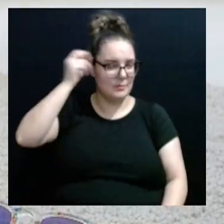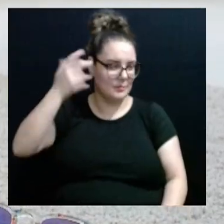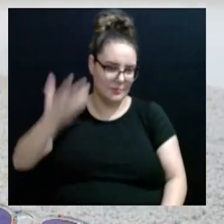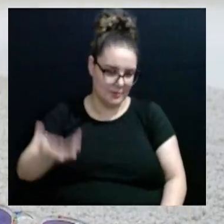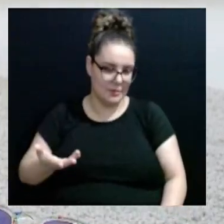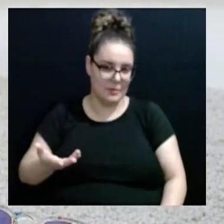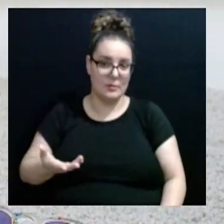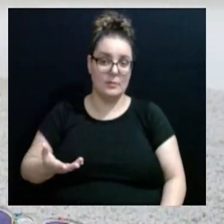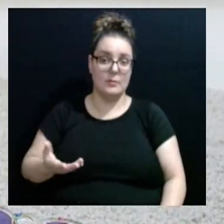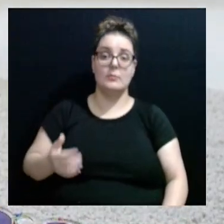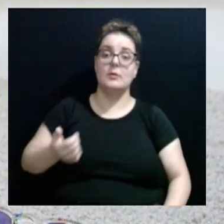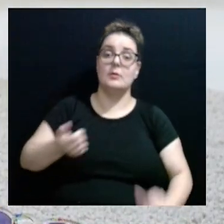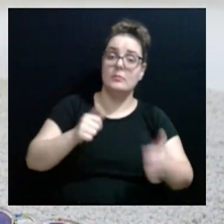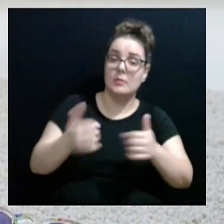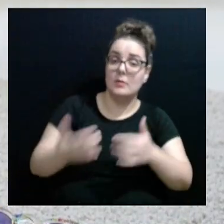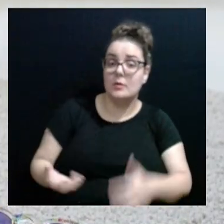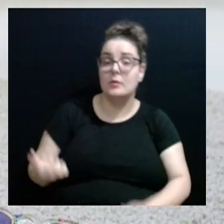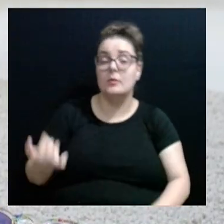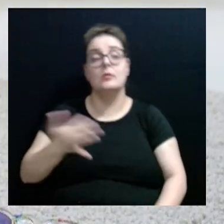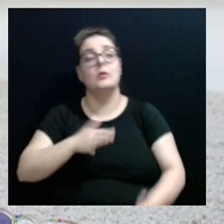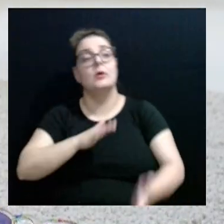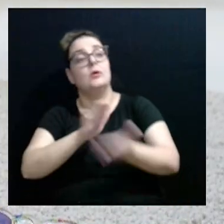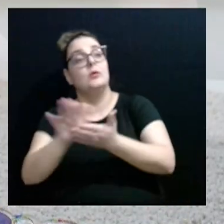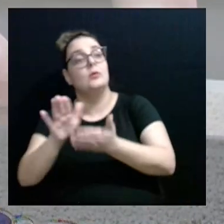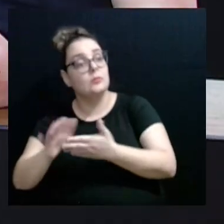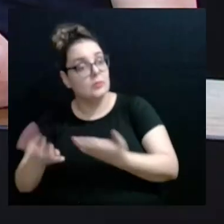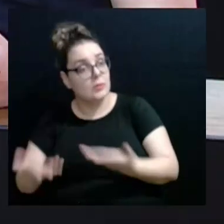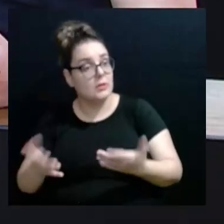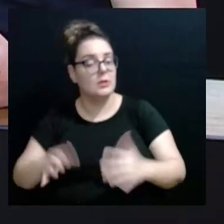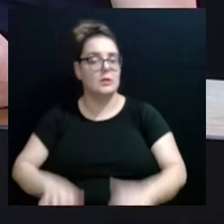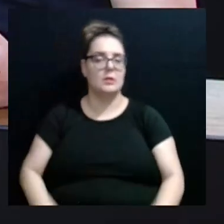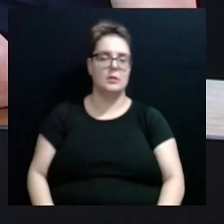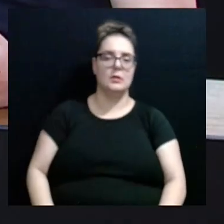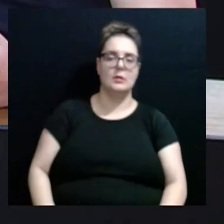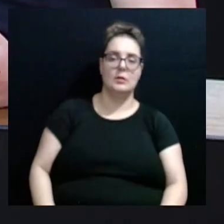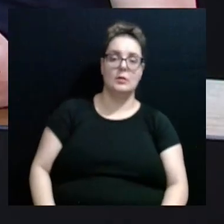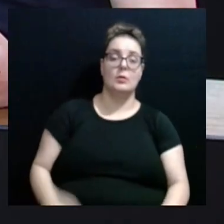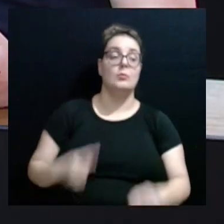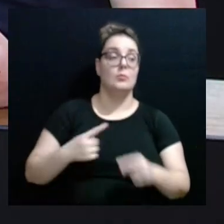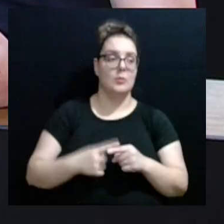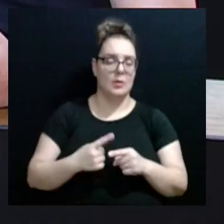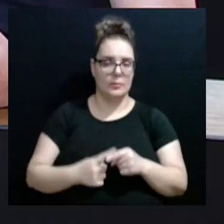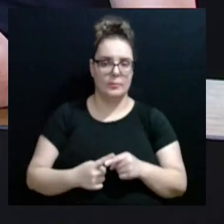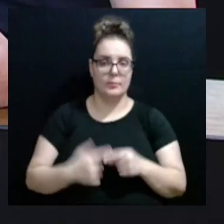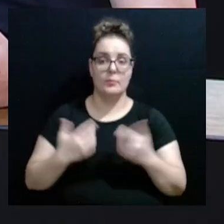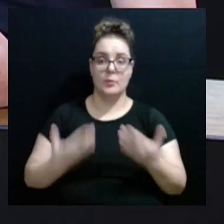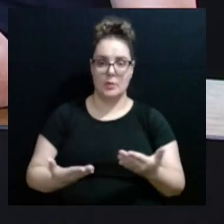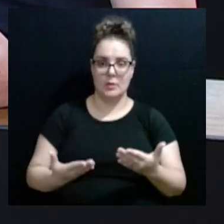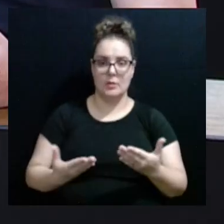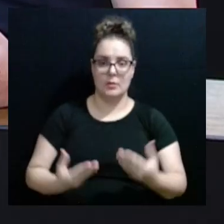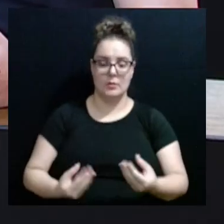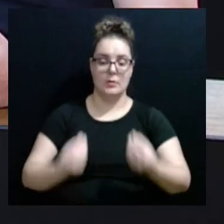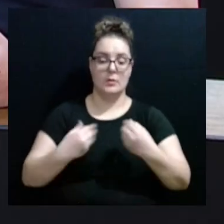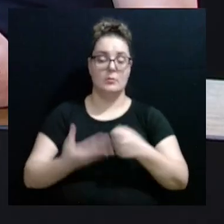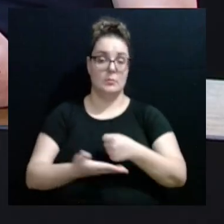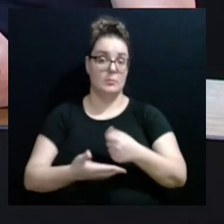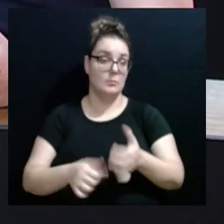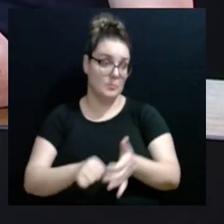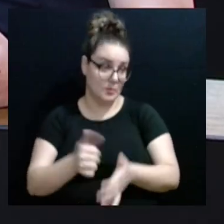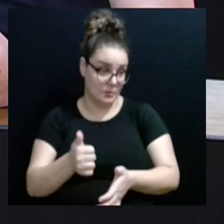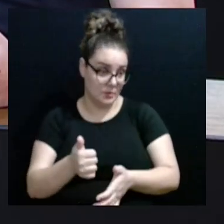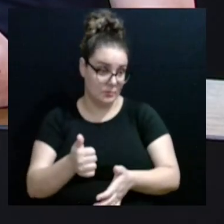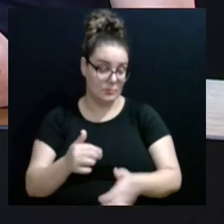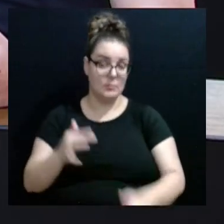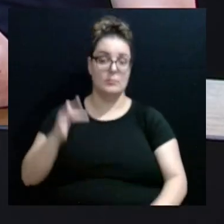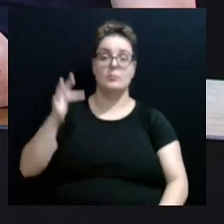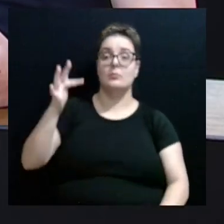né, o quanto eu gastei, né, por quê? Porque isso vai te dar uma base, primeiro, para futuras, né, você pode